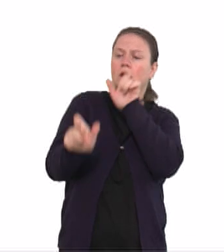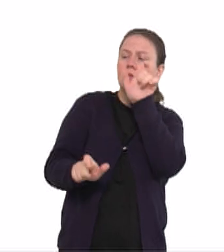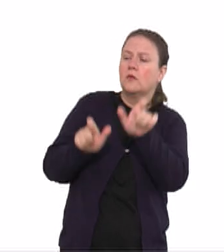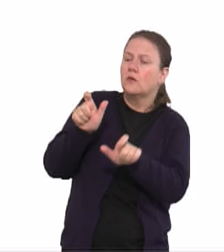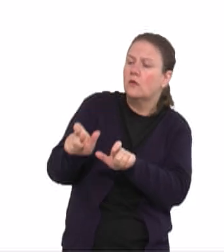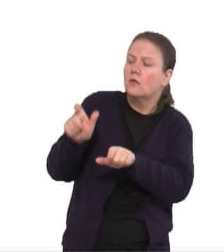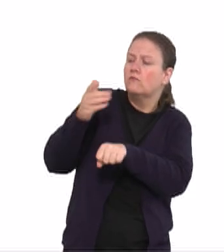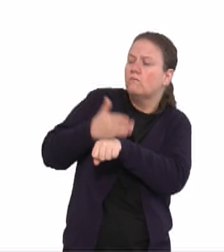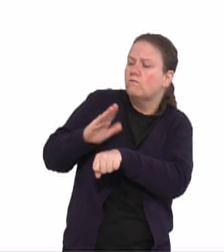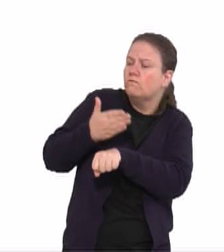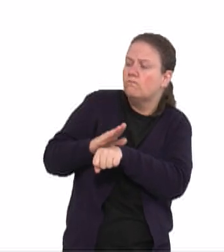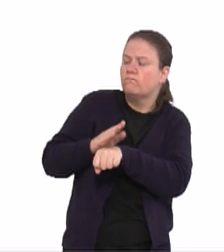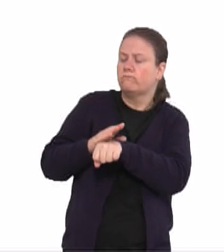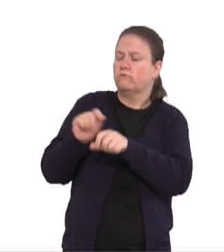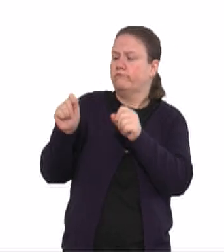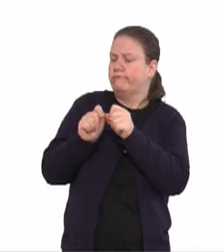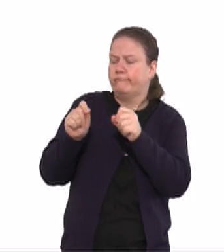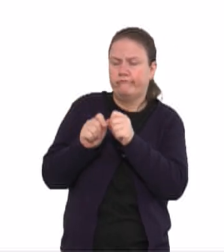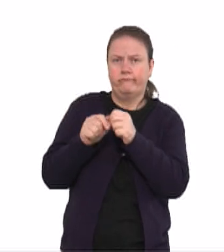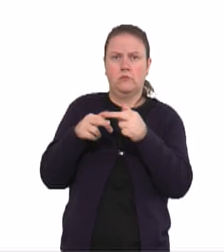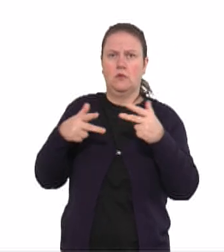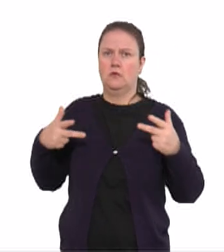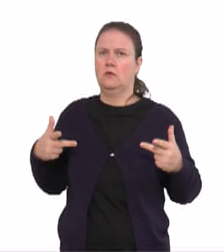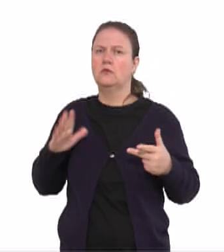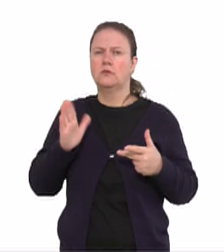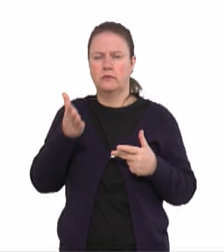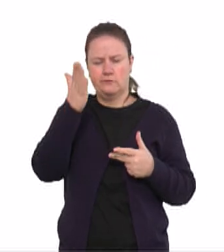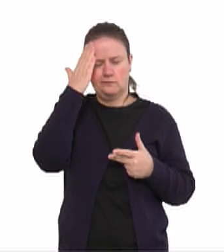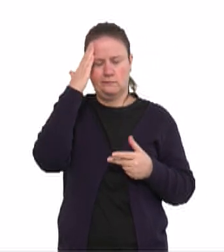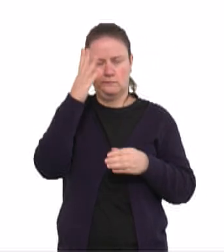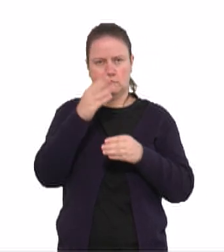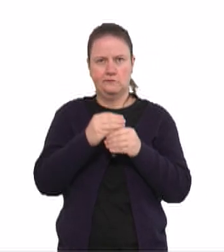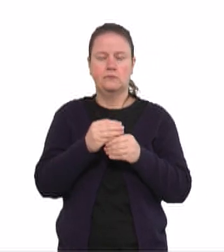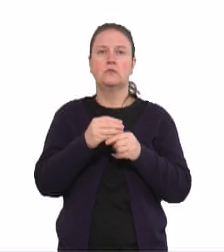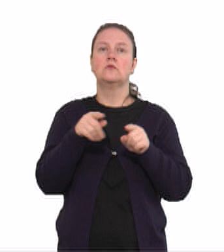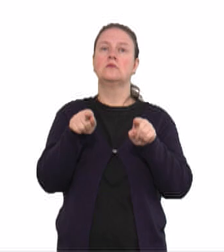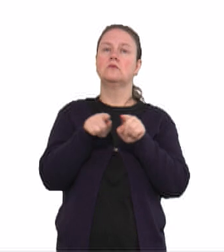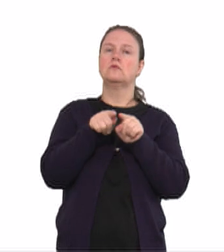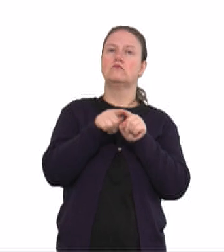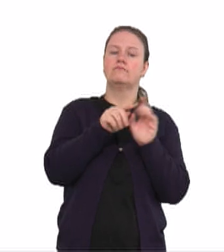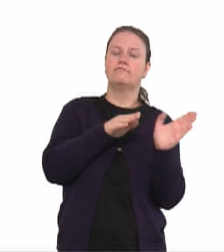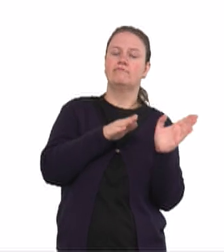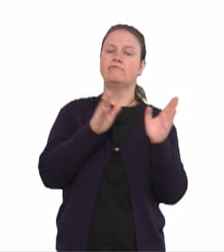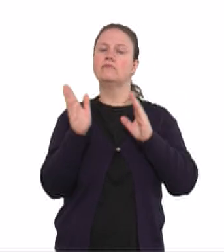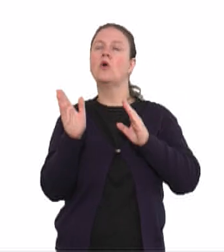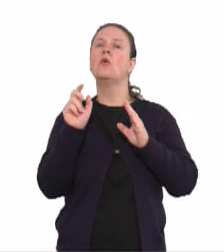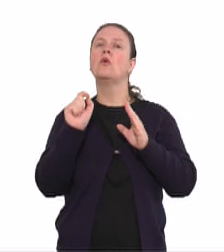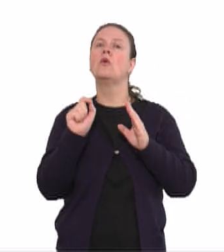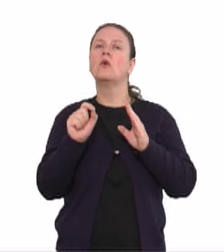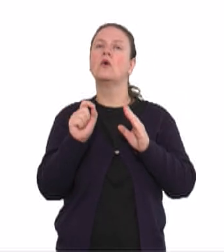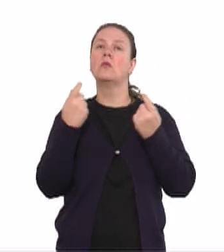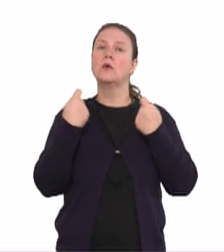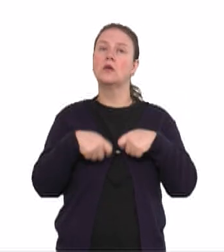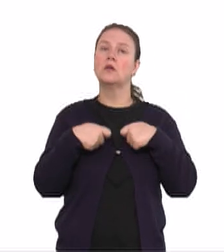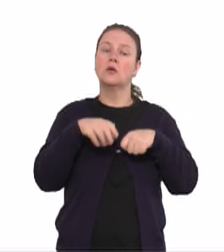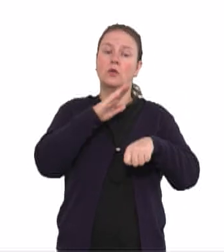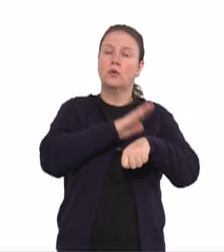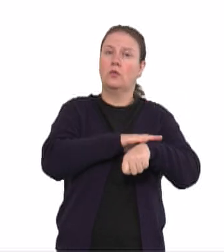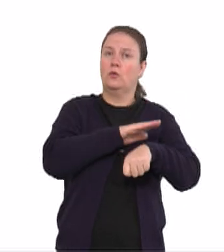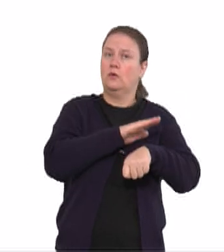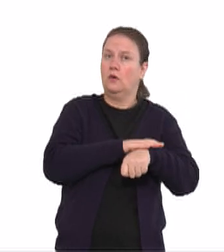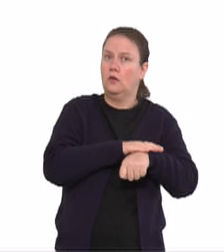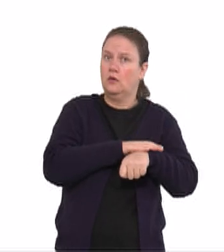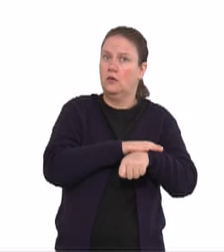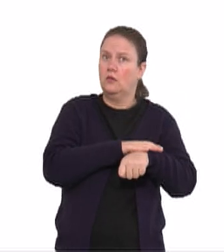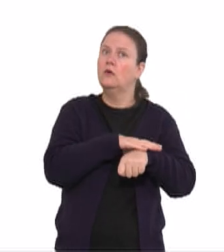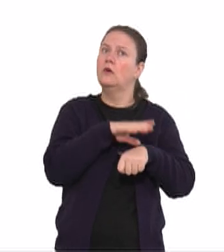as ações. Nós sabemos disso, isso é fácil. O tempo, quando acontece a história, e nós temos que marcar isso de algum jeito no